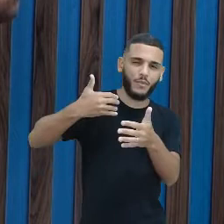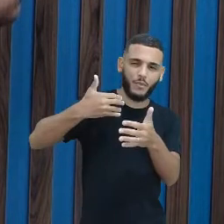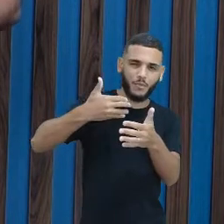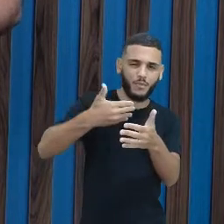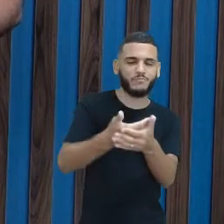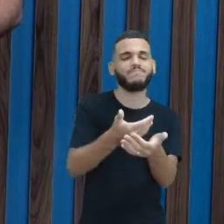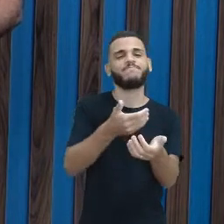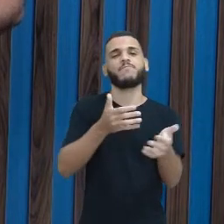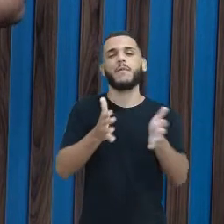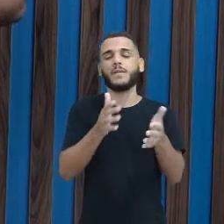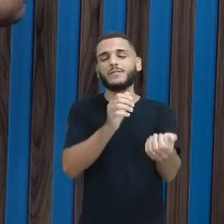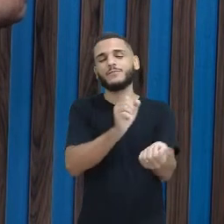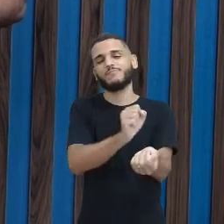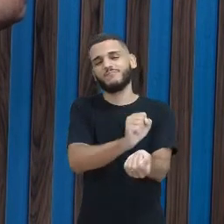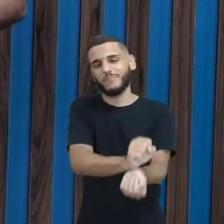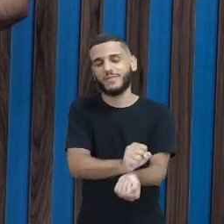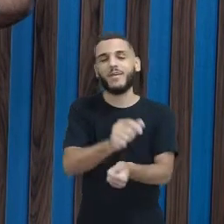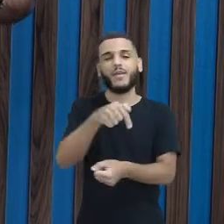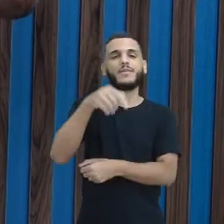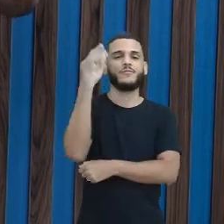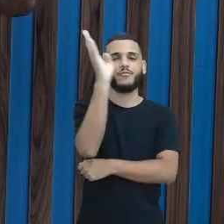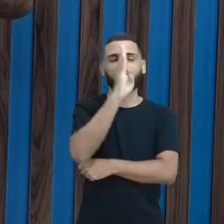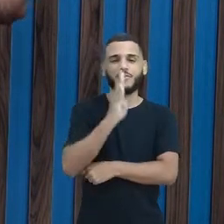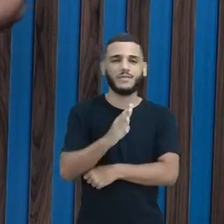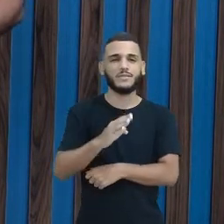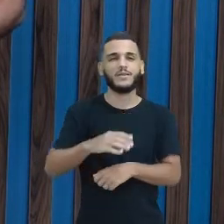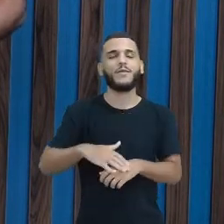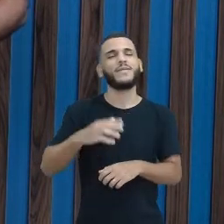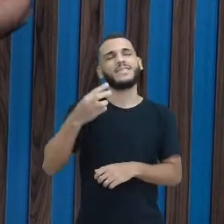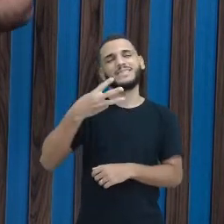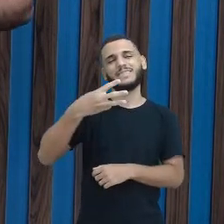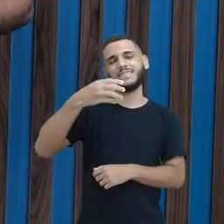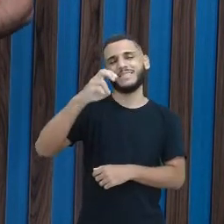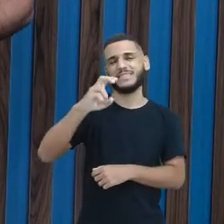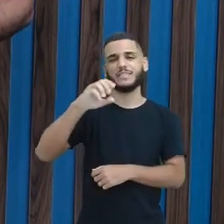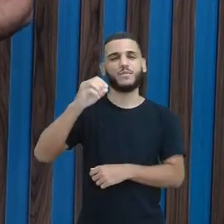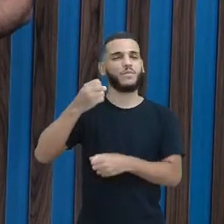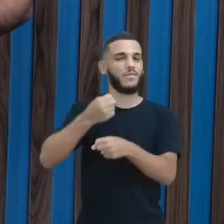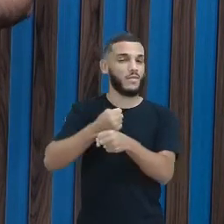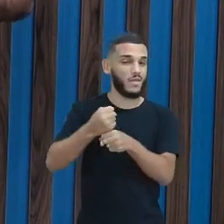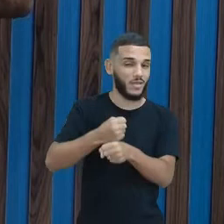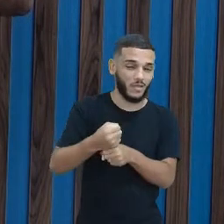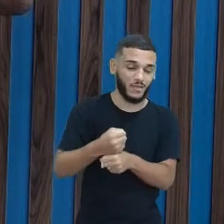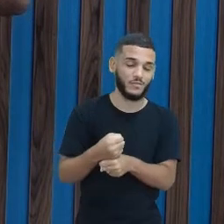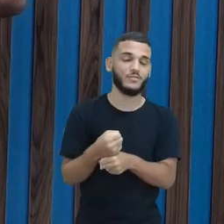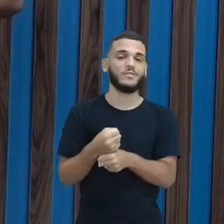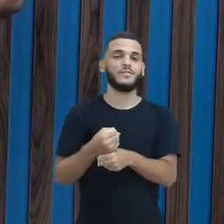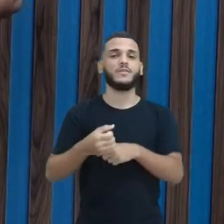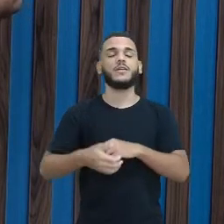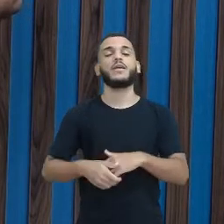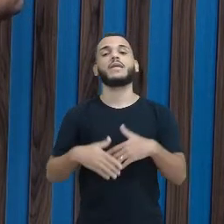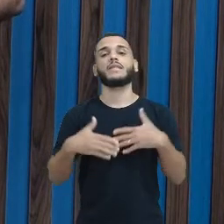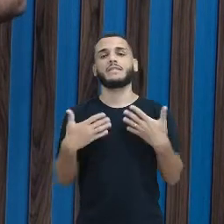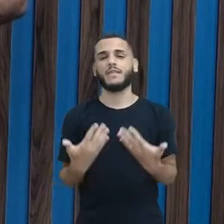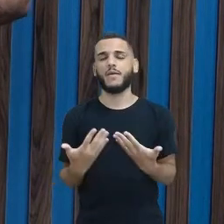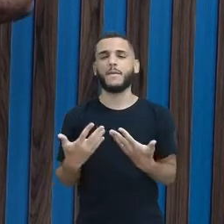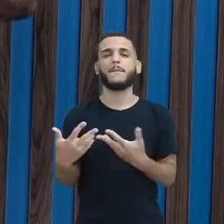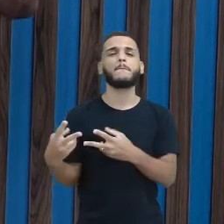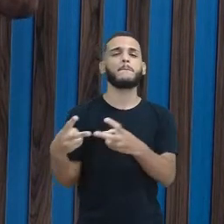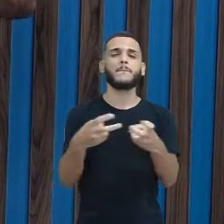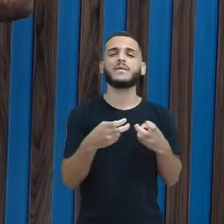de escravidão aqui no Brasil, mais de 350 anos de escravidão. Então, o que a gente vai